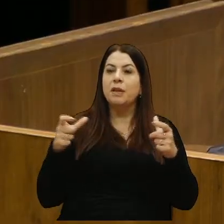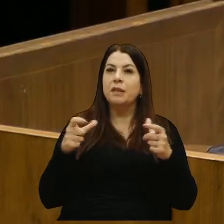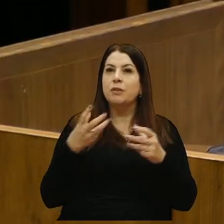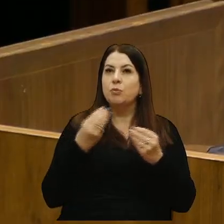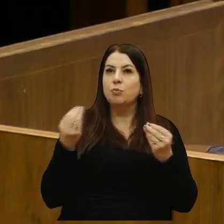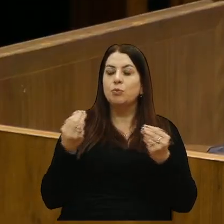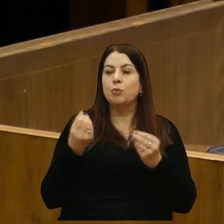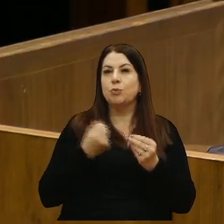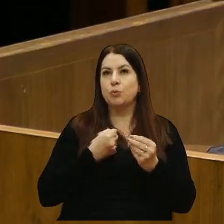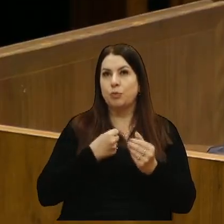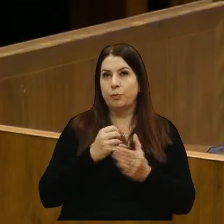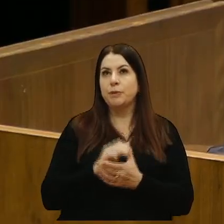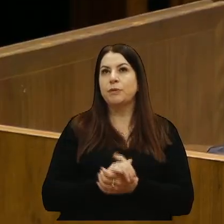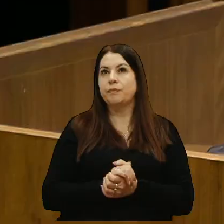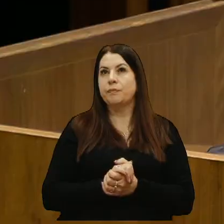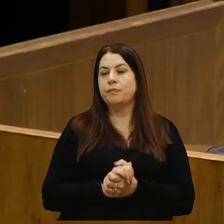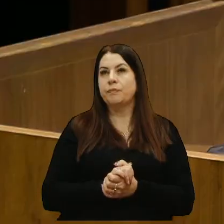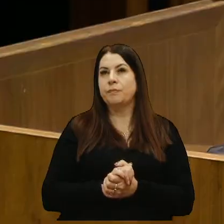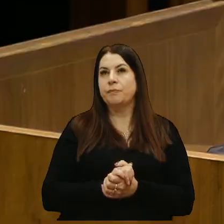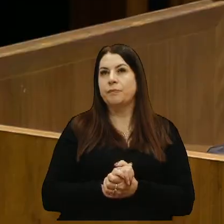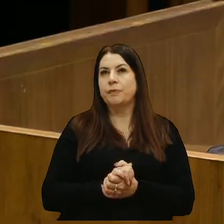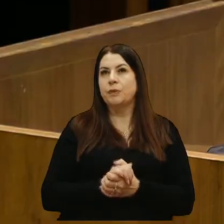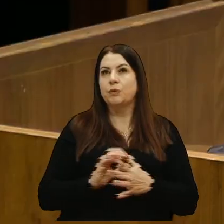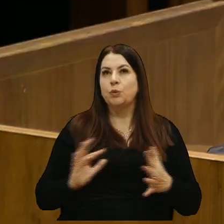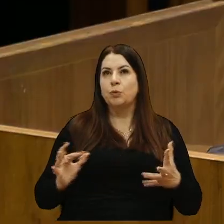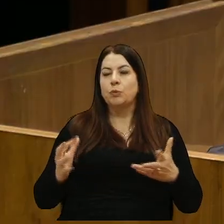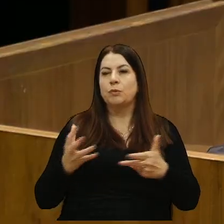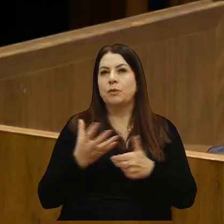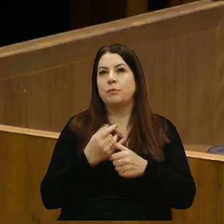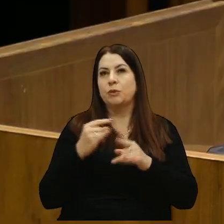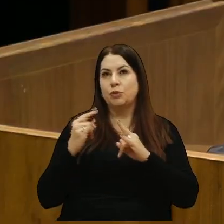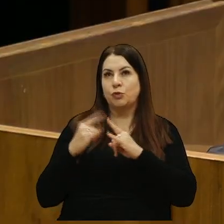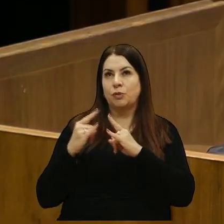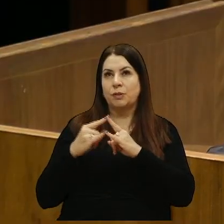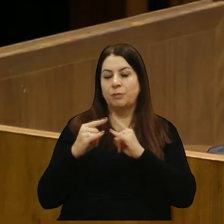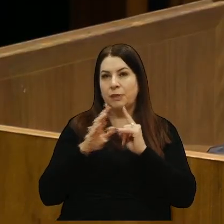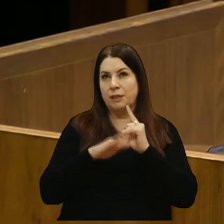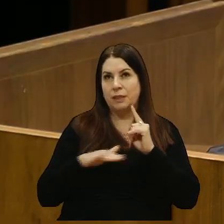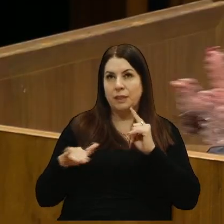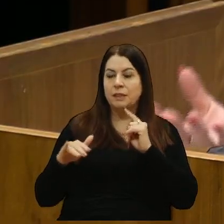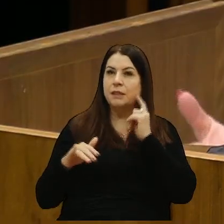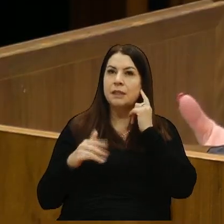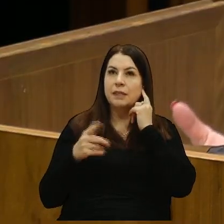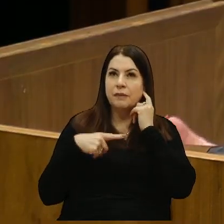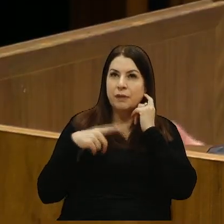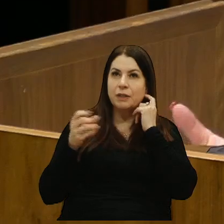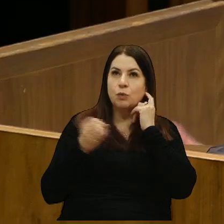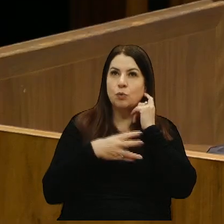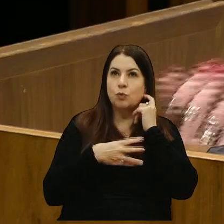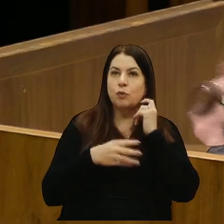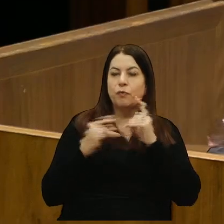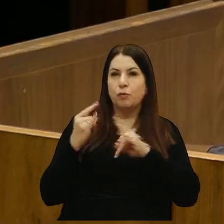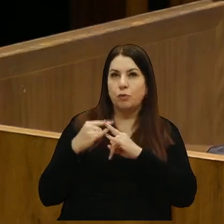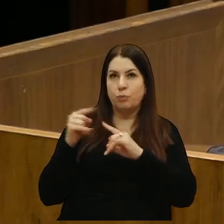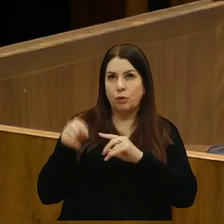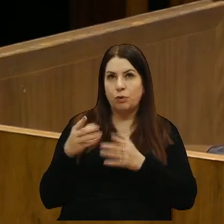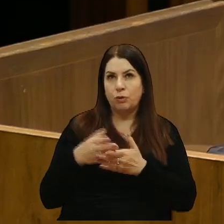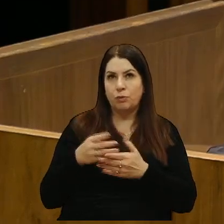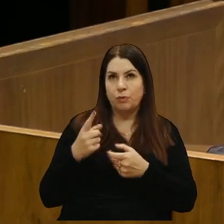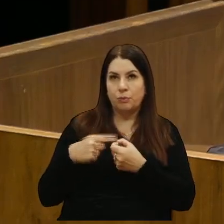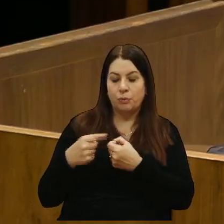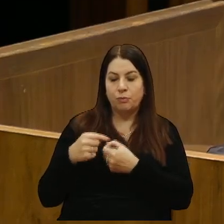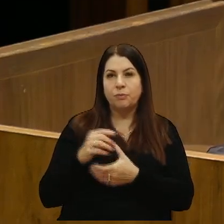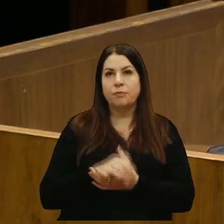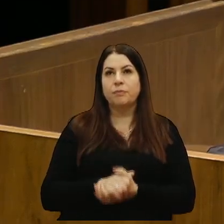muito o índice de acolhimento institucional para criança. Inclusive, vai ter um novo órgão para isso agora no